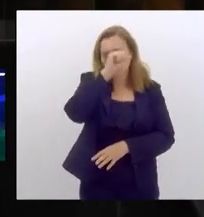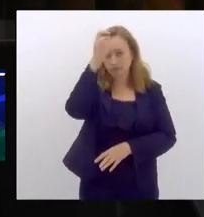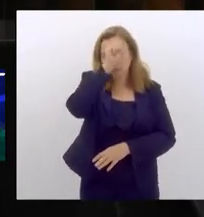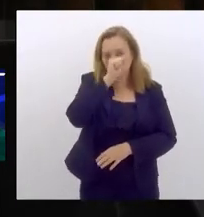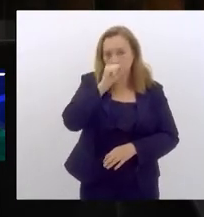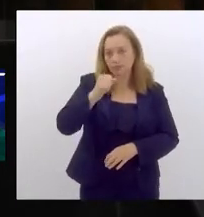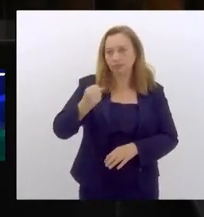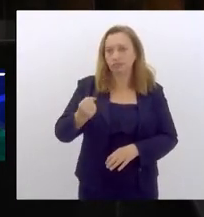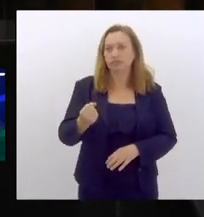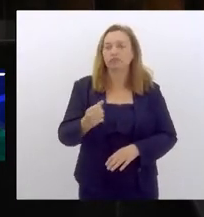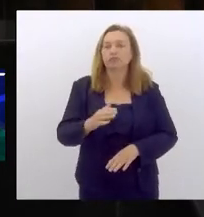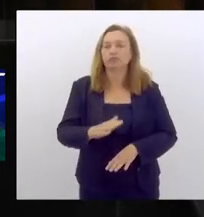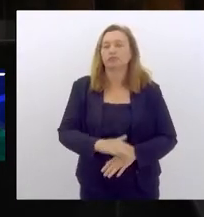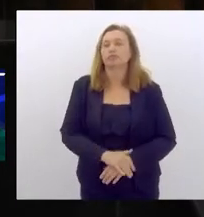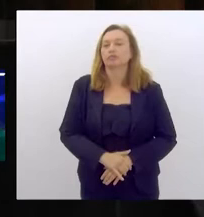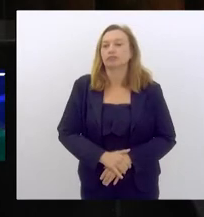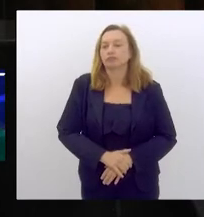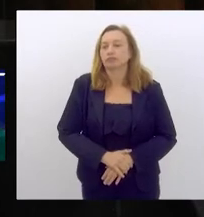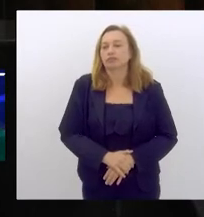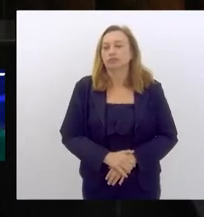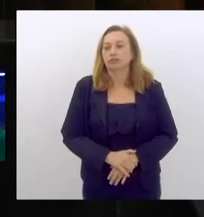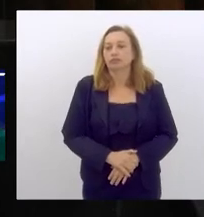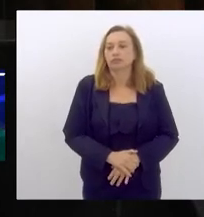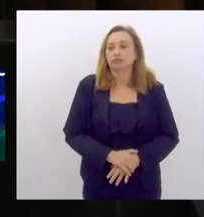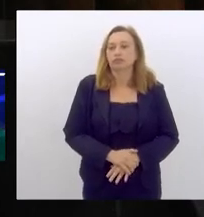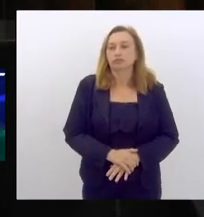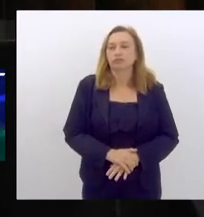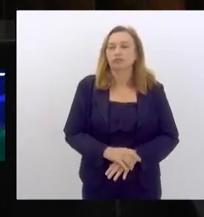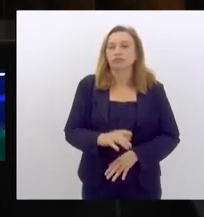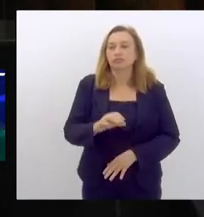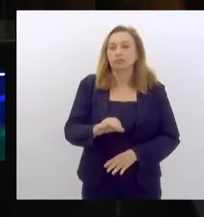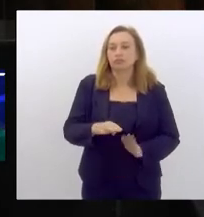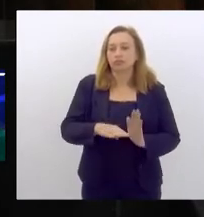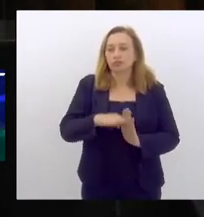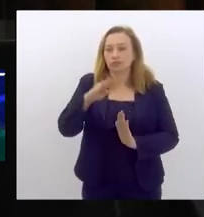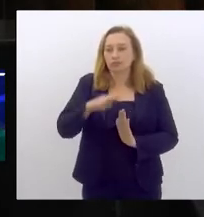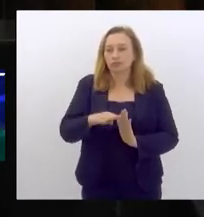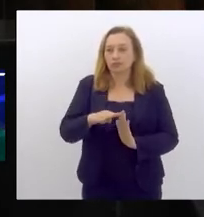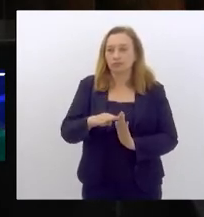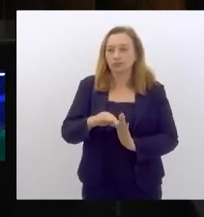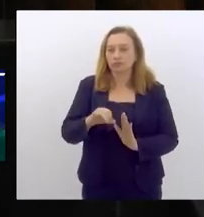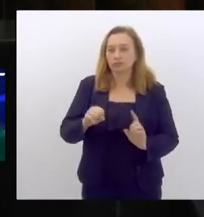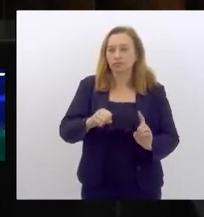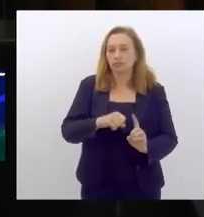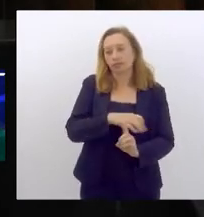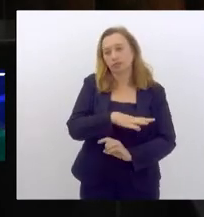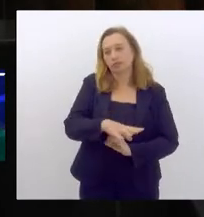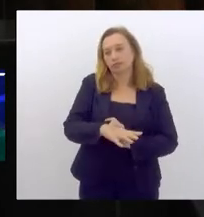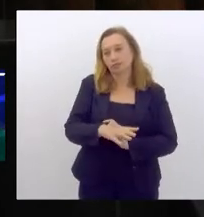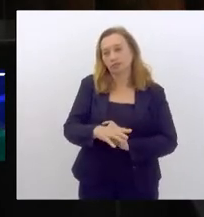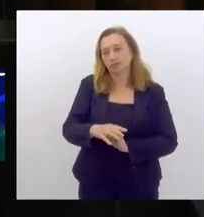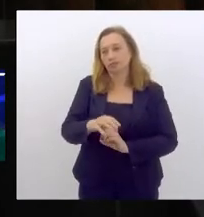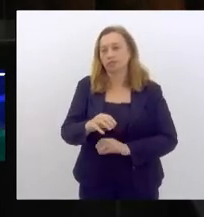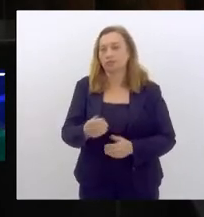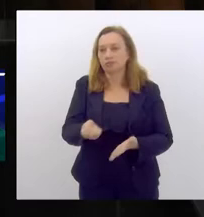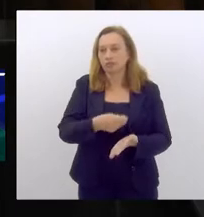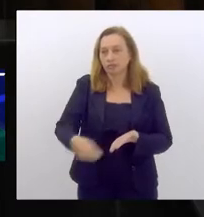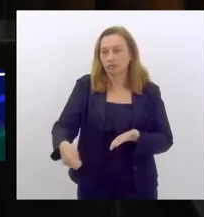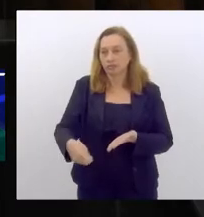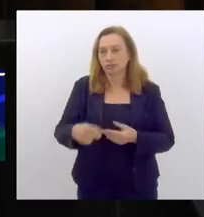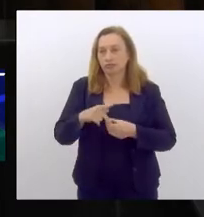de aumento da equidade, considerando o nível socioeconômico dos educandos. Assinado